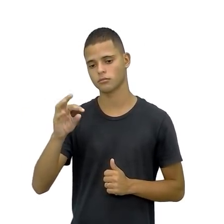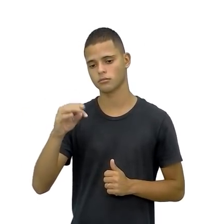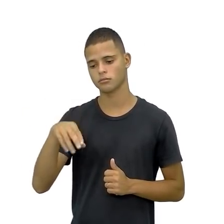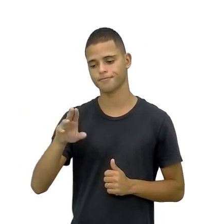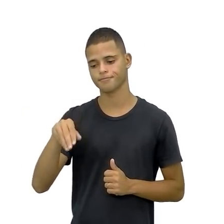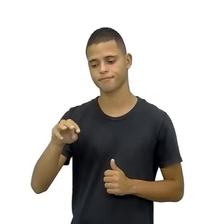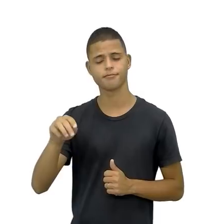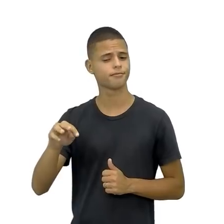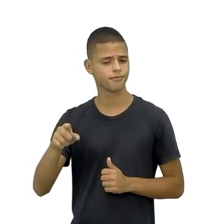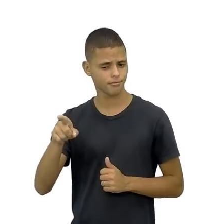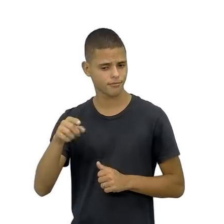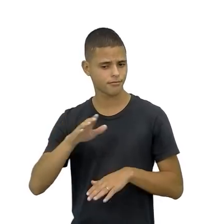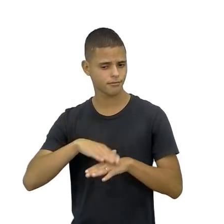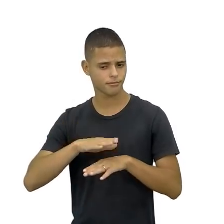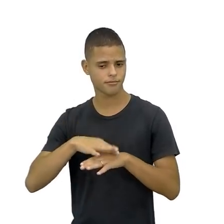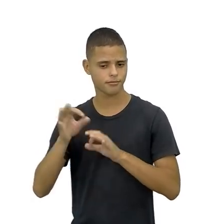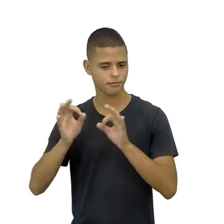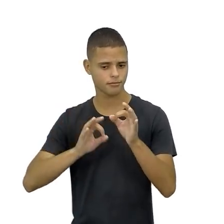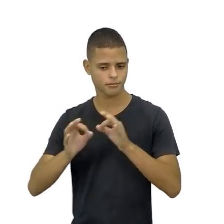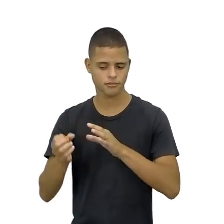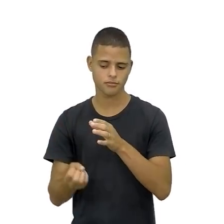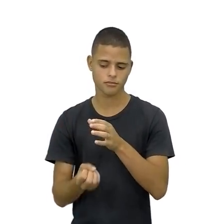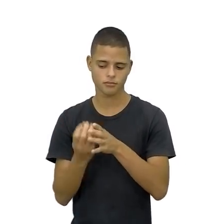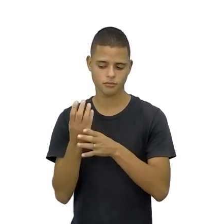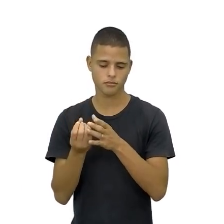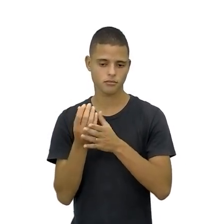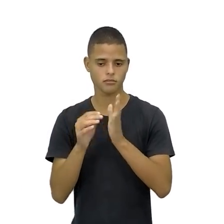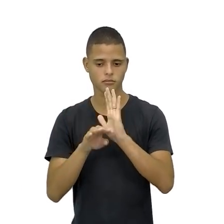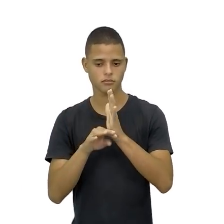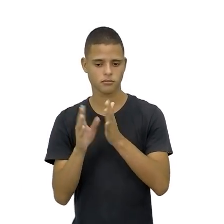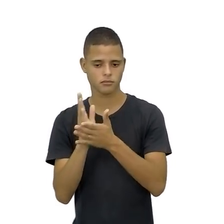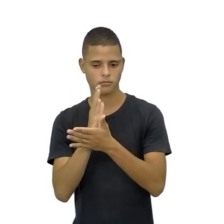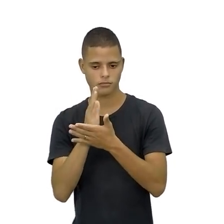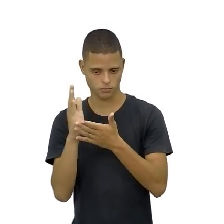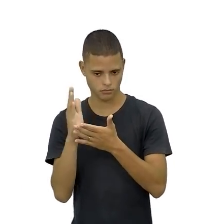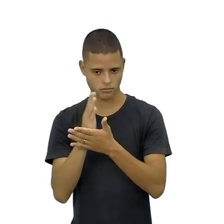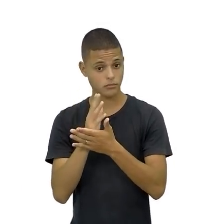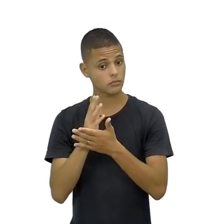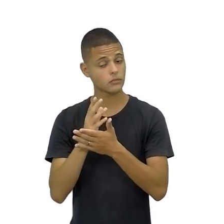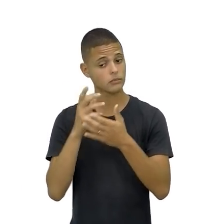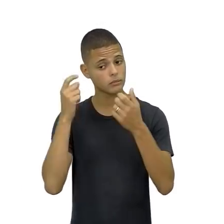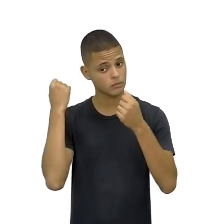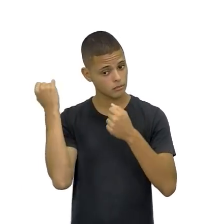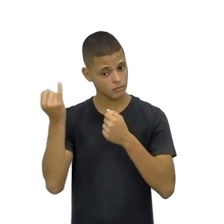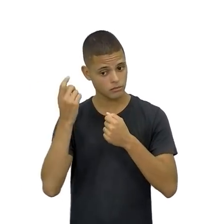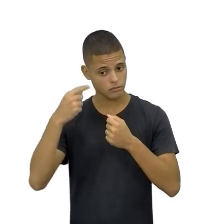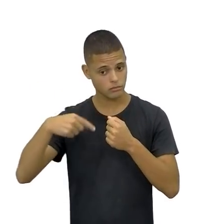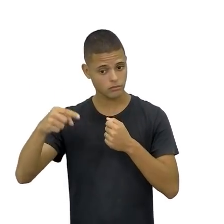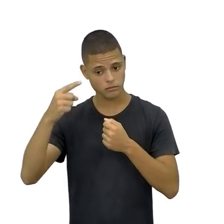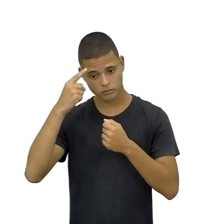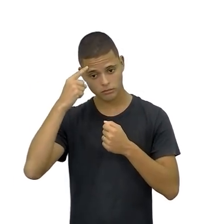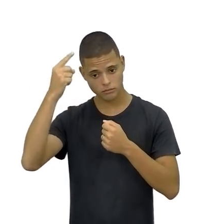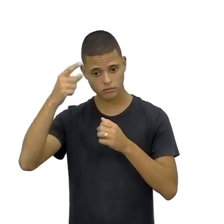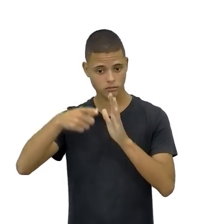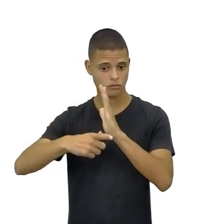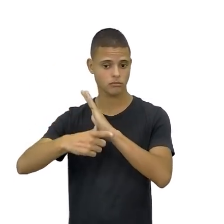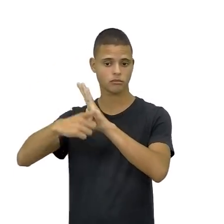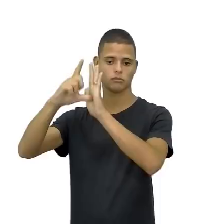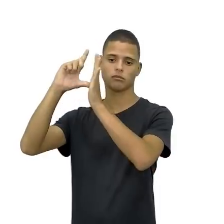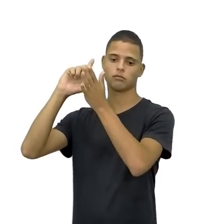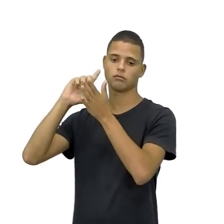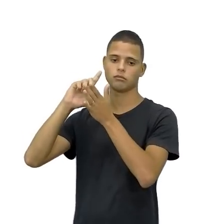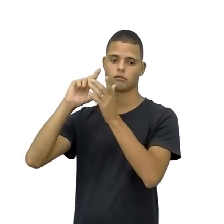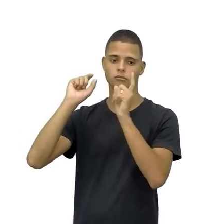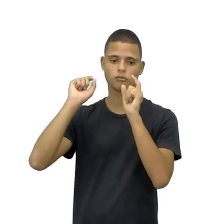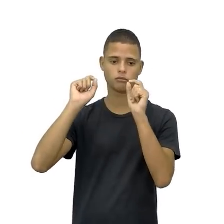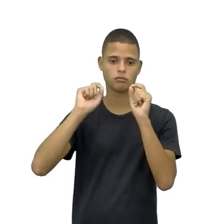que é importante, ela aponta que antes de nós pensarmos no reagrupamentos, né, nós temos que pensar nessa